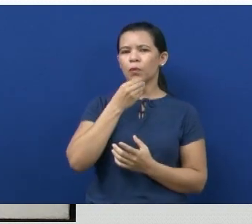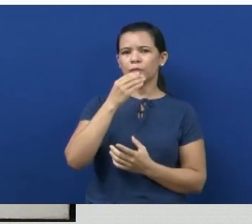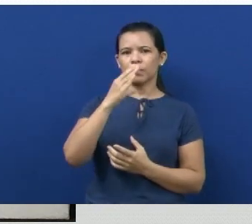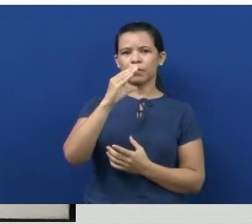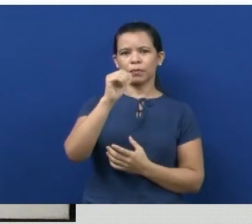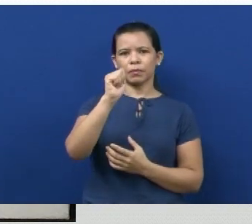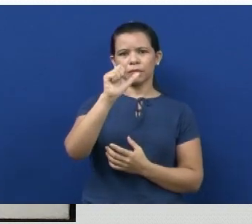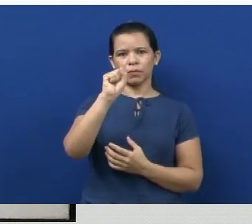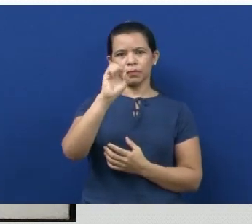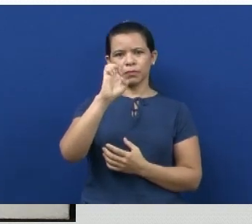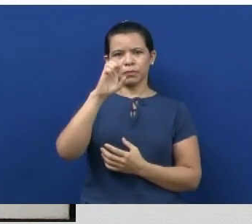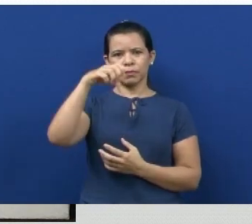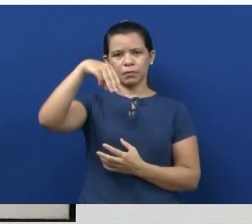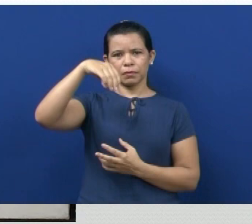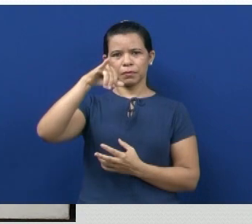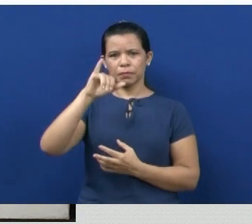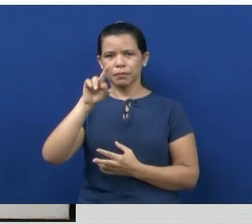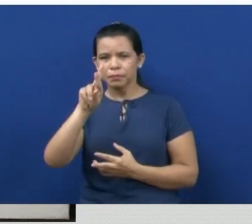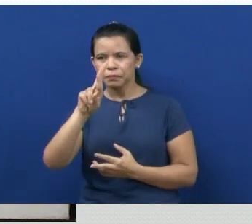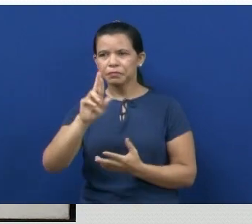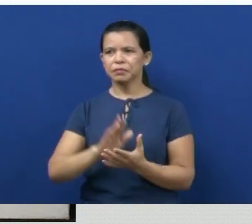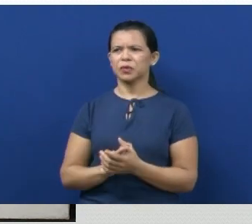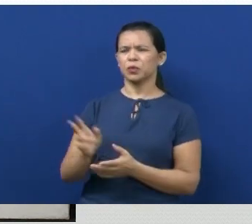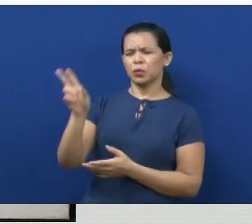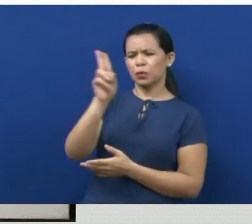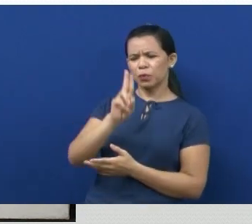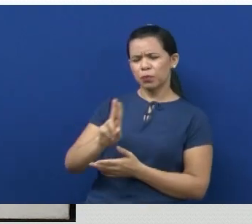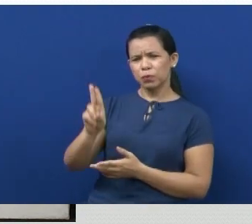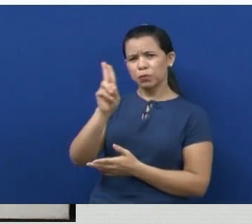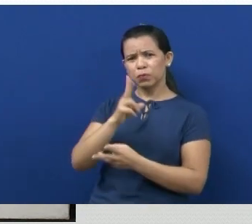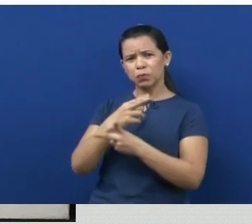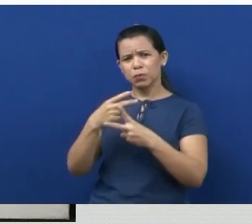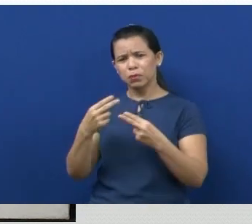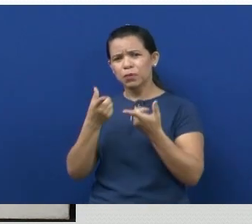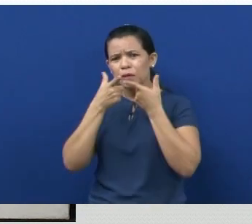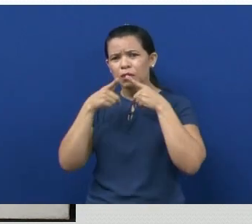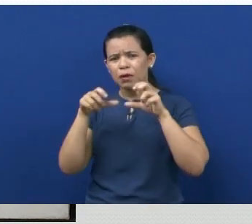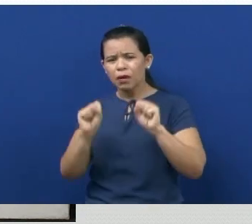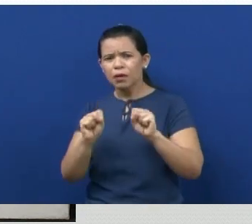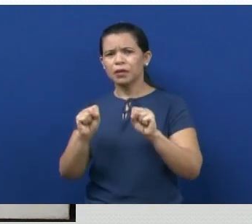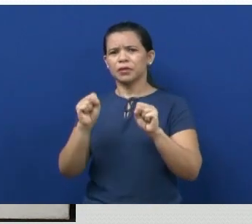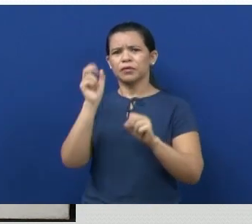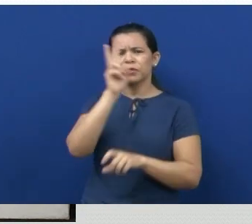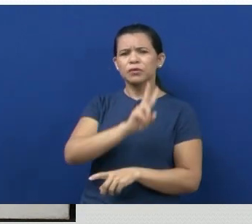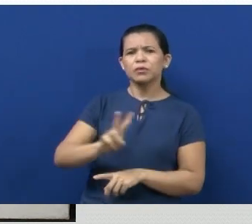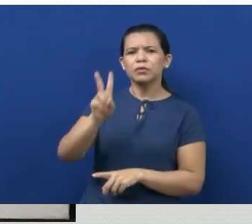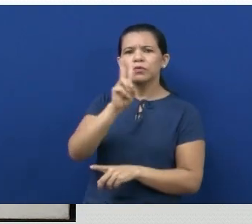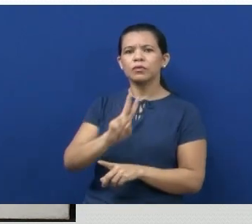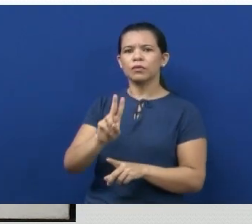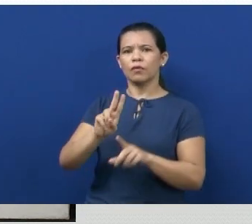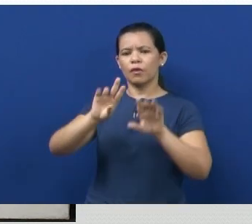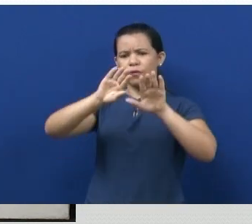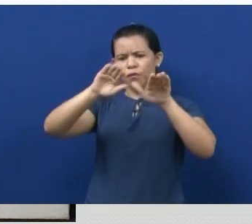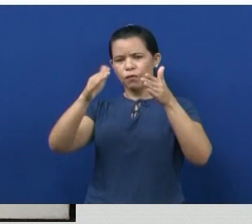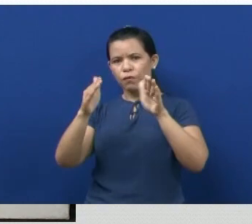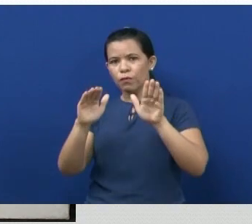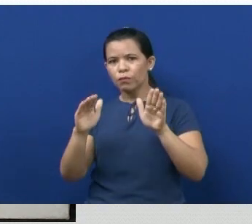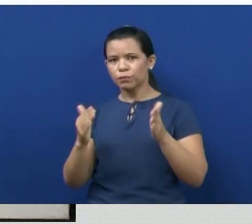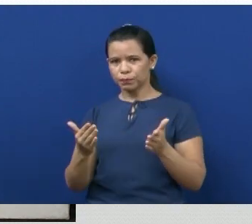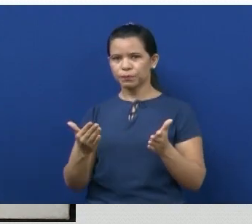Observem que aqui ele faz o uso dos elementos da linguagem visual, que são as formas, Formas geométricas,